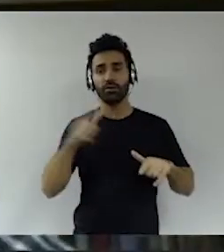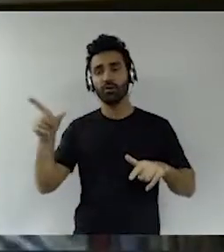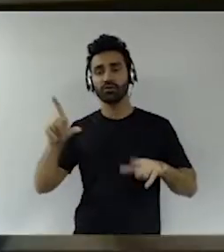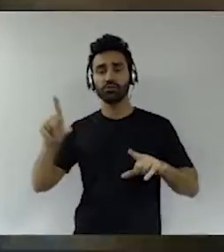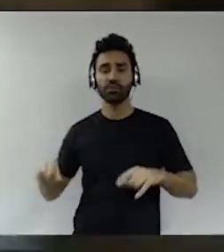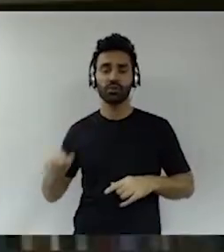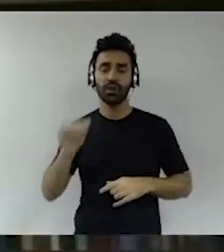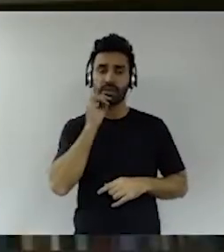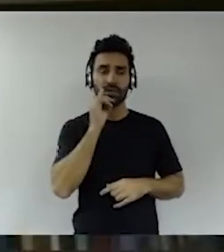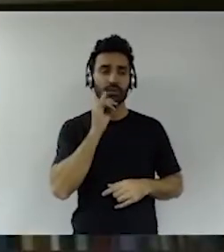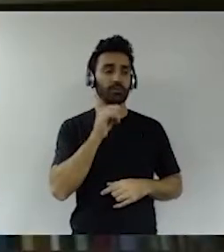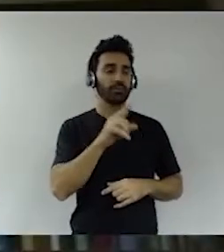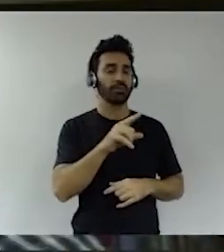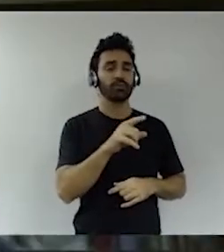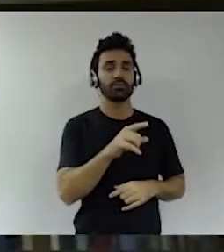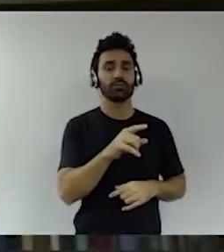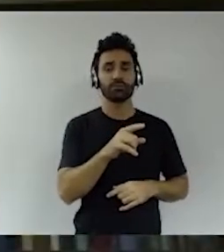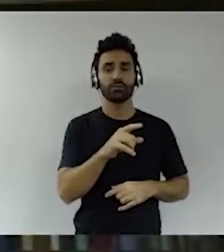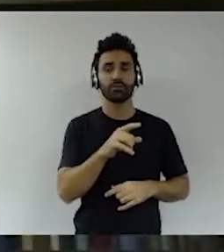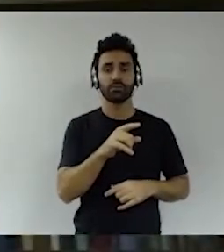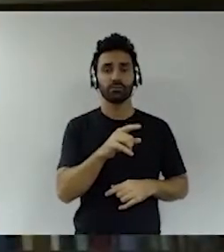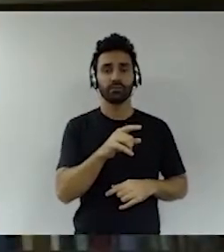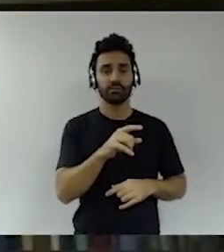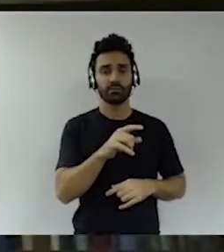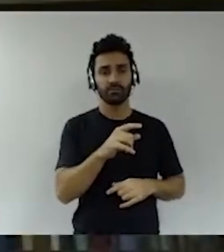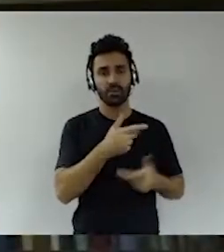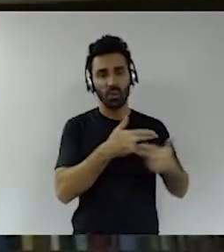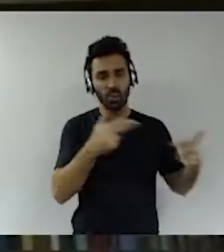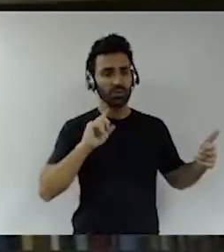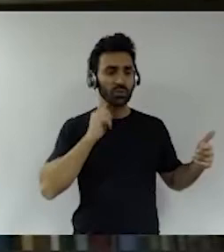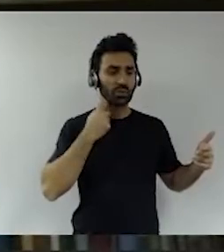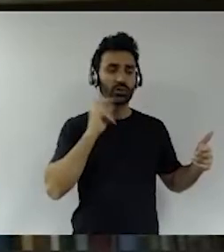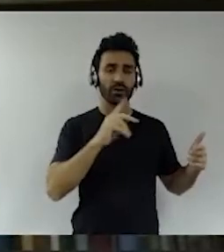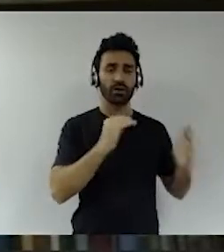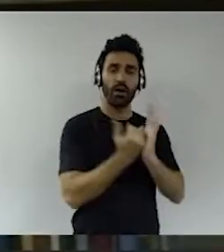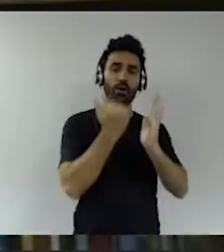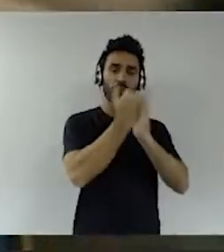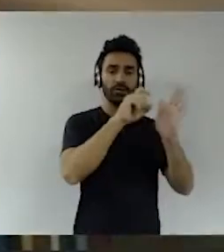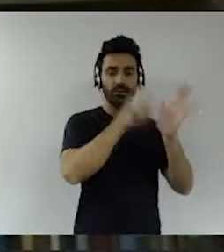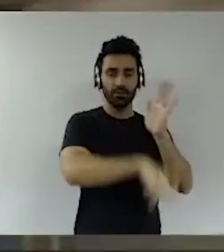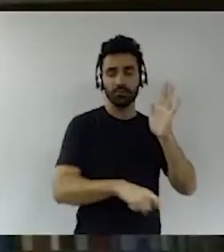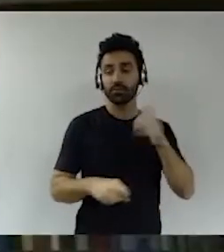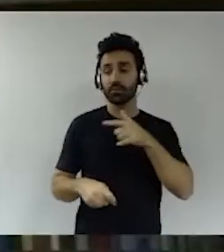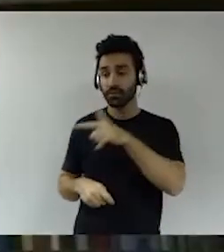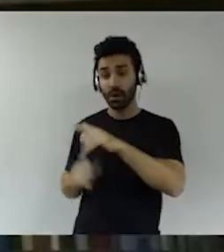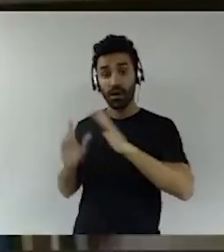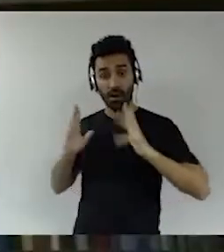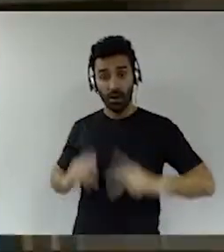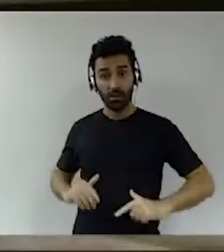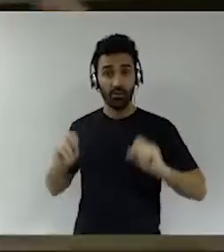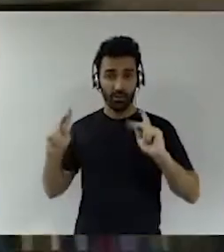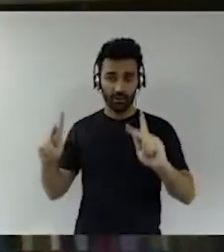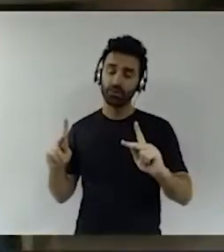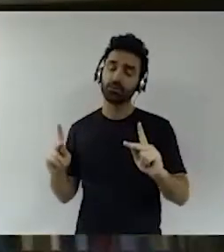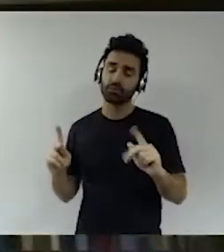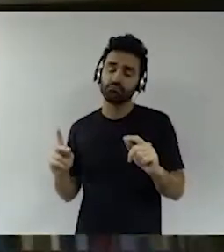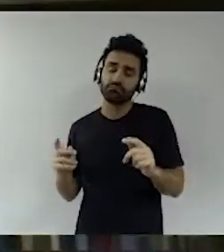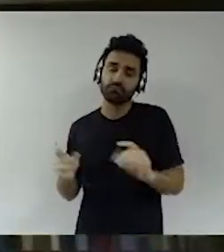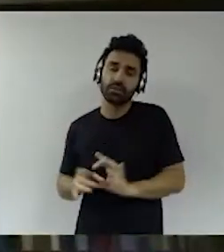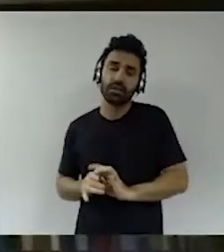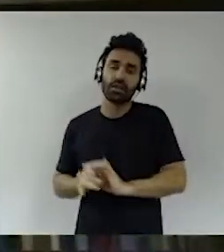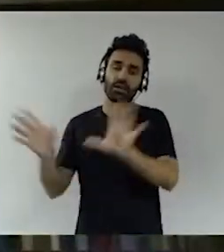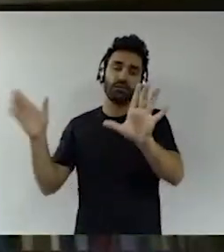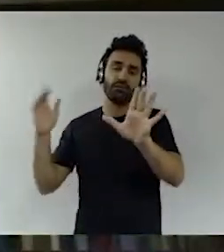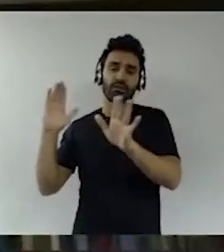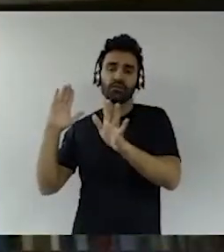posso, por exemplo, tributar fortemente uma atividade poluente e isentar uma atividade equivalente, que produz o